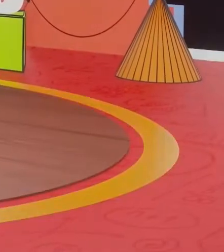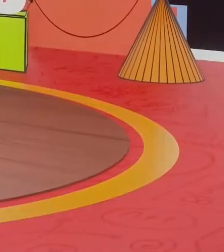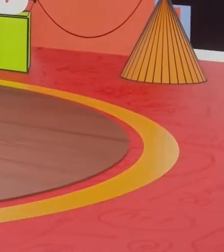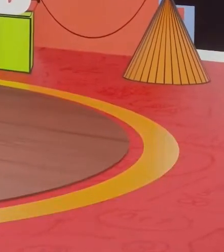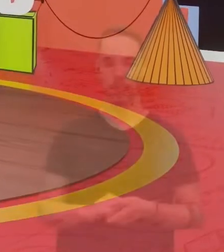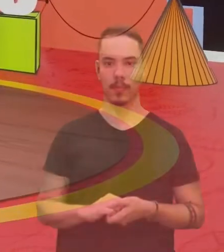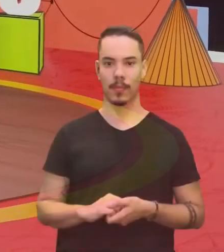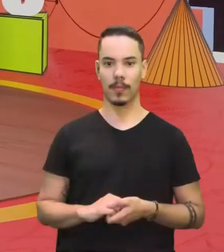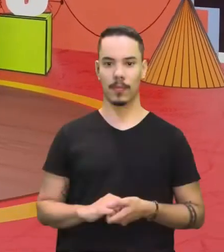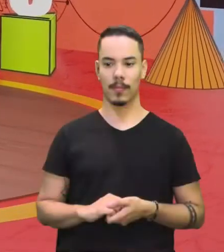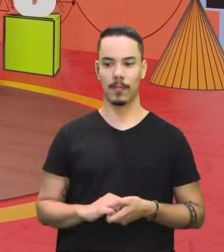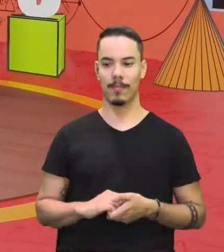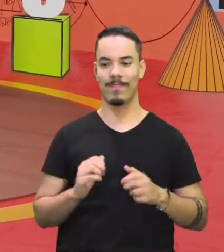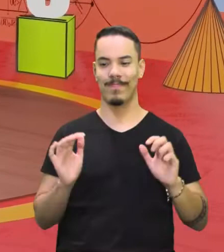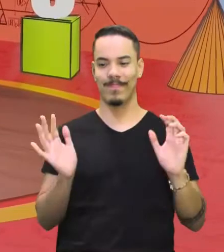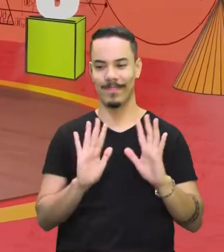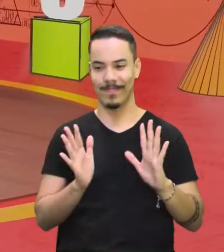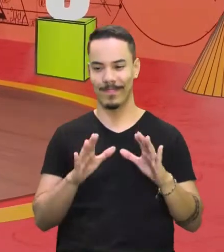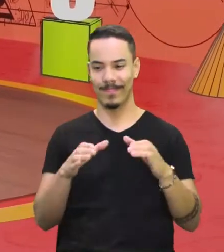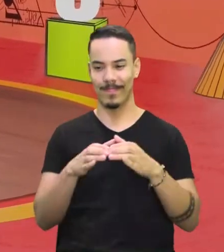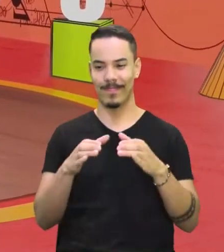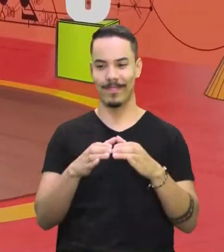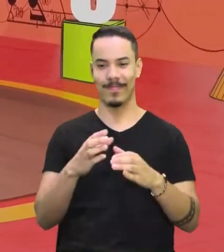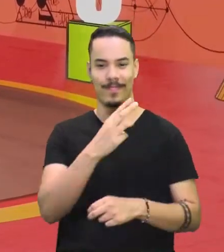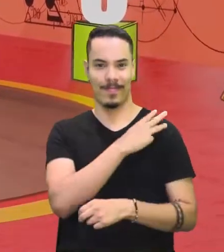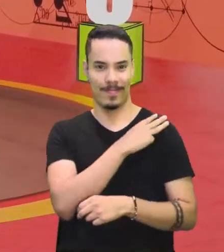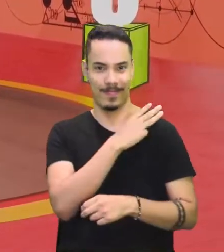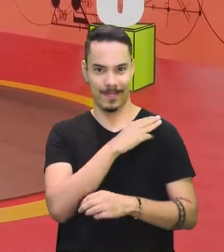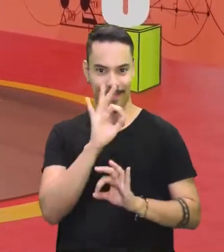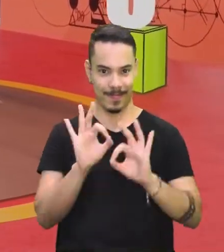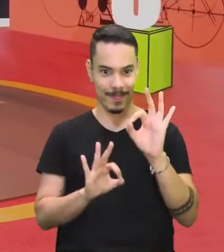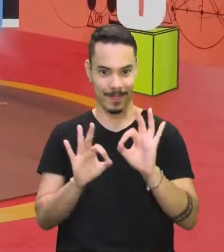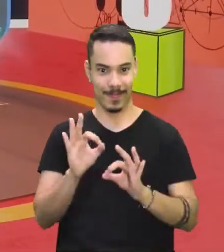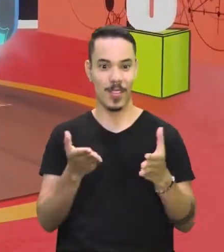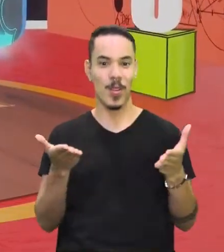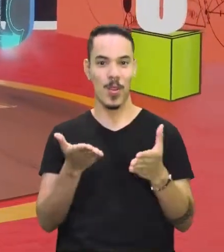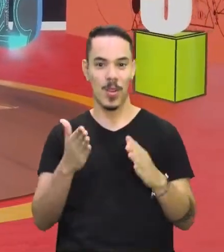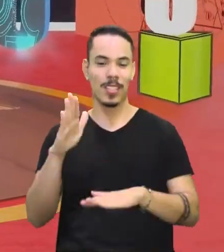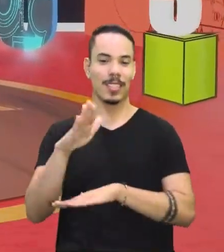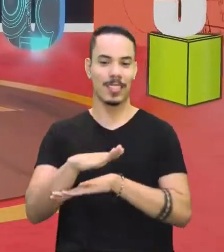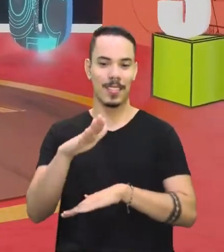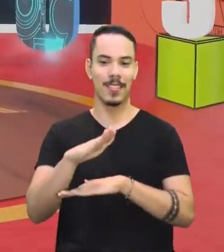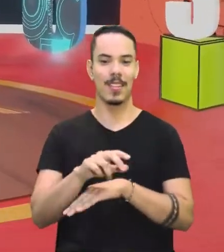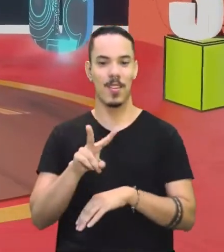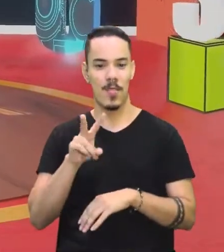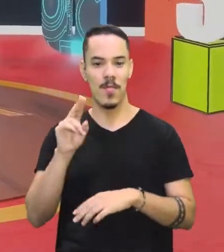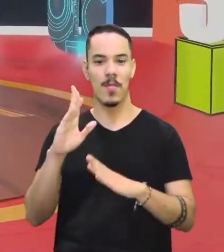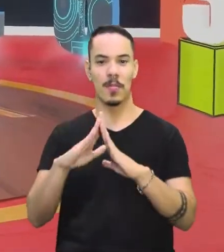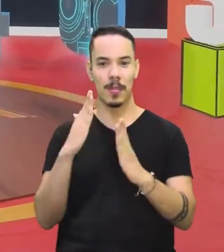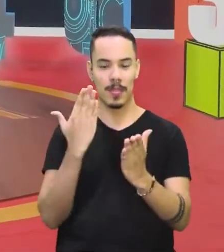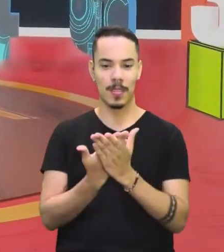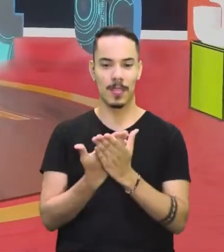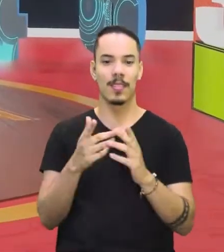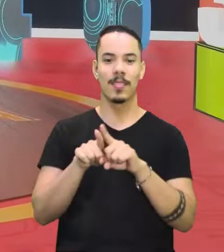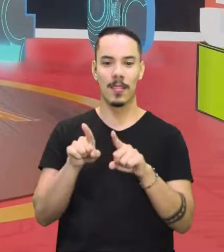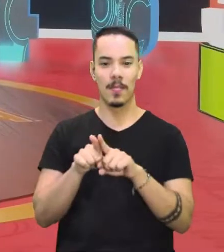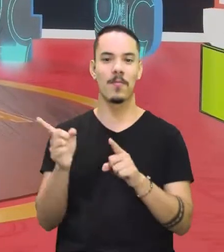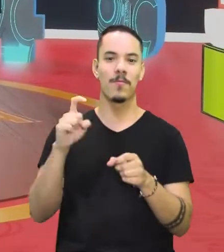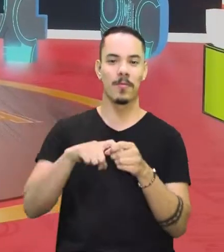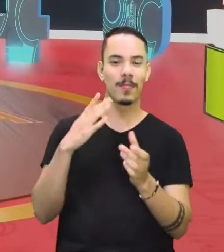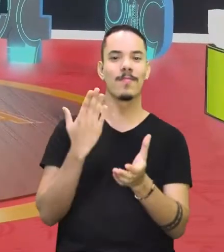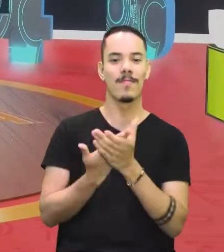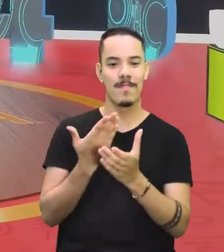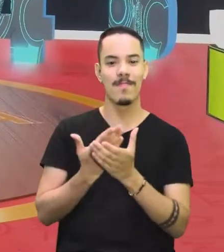E aí, galerinha do grupo do Terceirão, se prepara que hoje à tarde eu vou para a escola voltar para estudar.